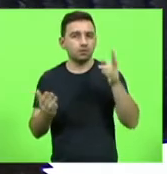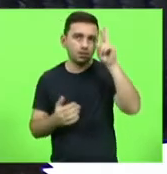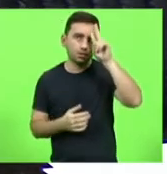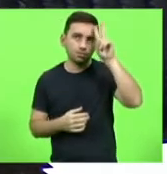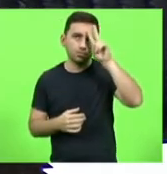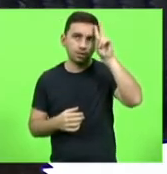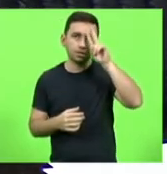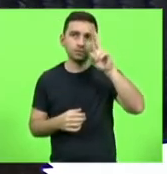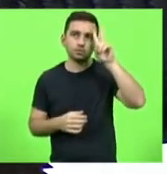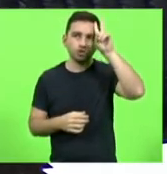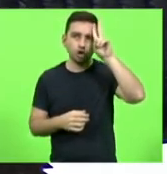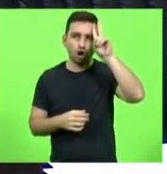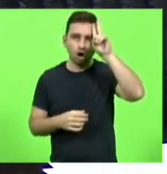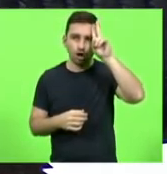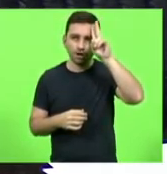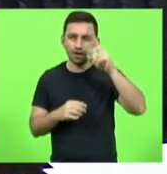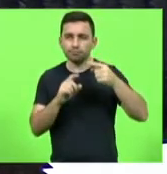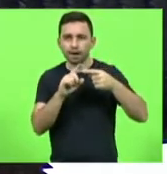da história dos fatos.